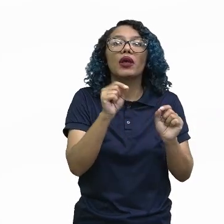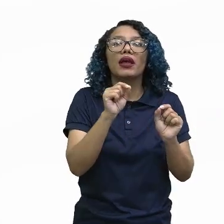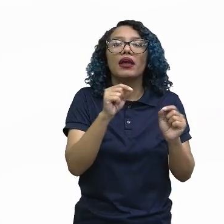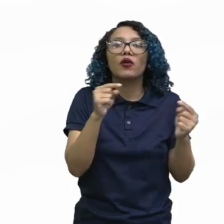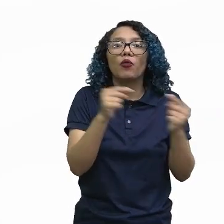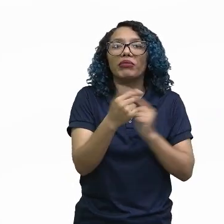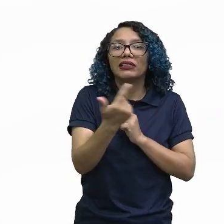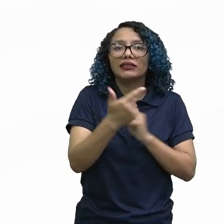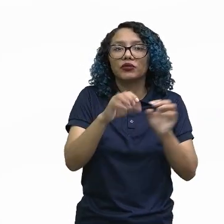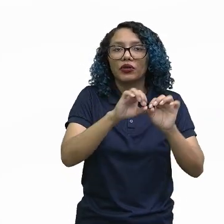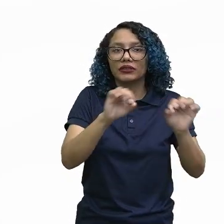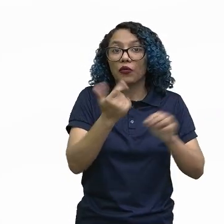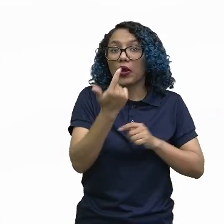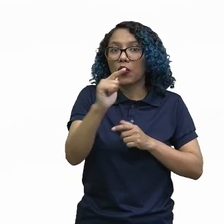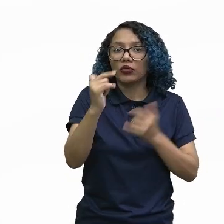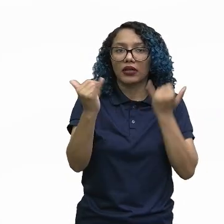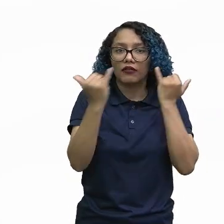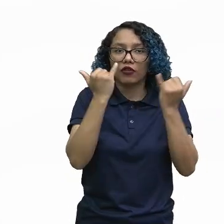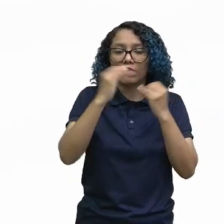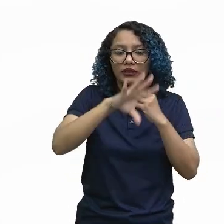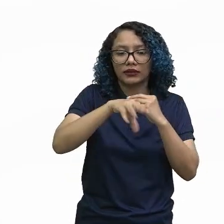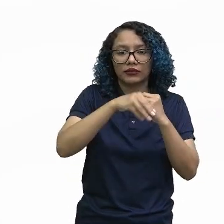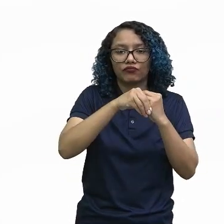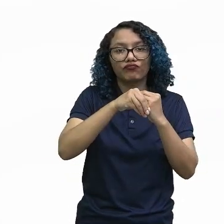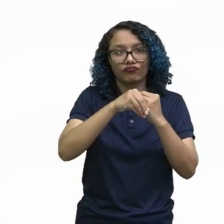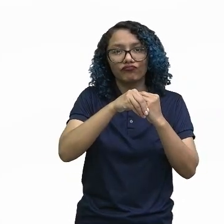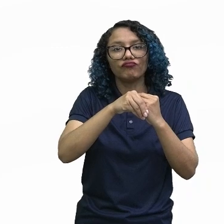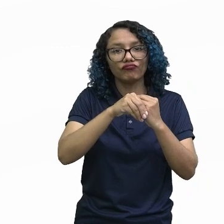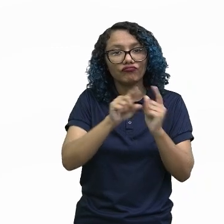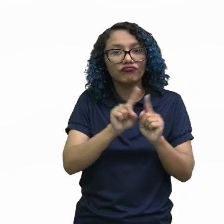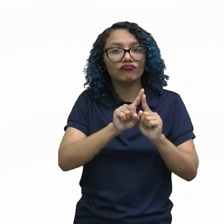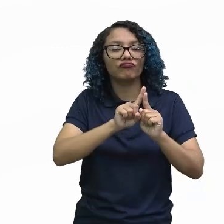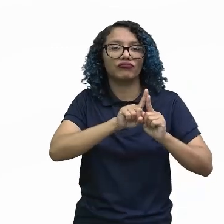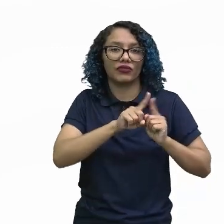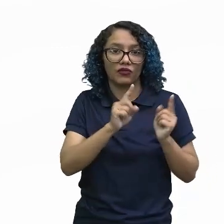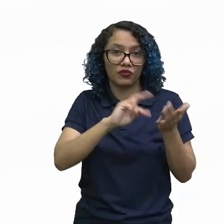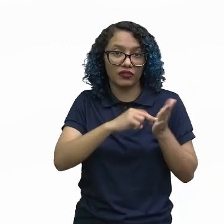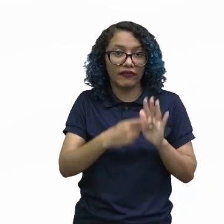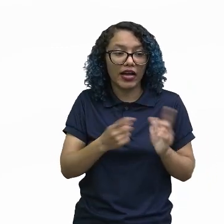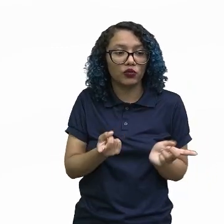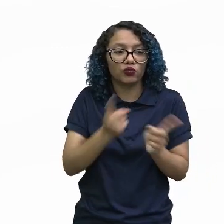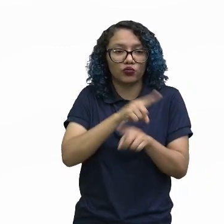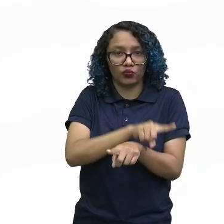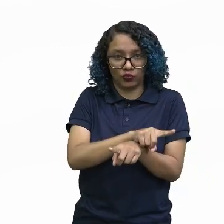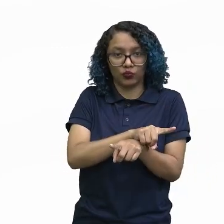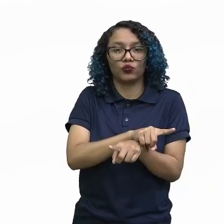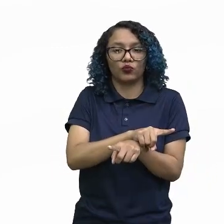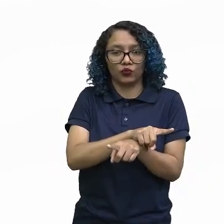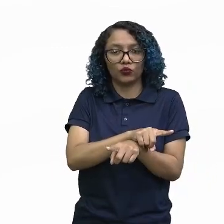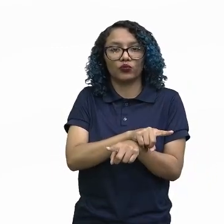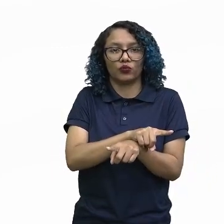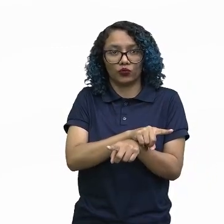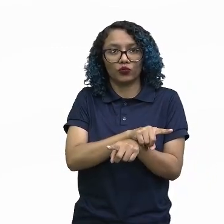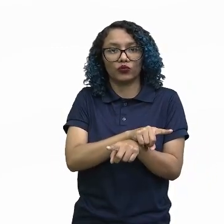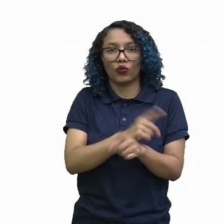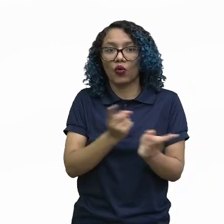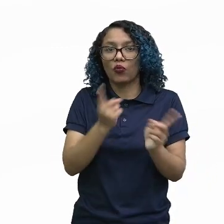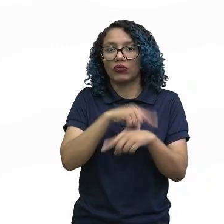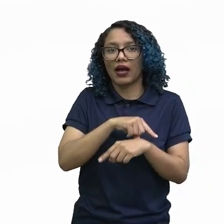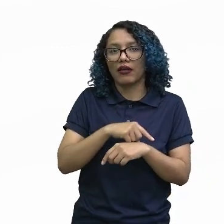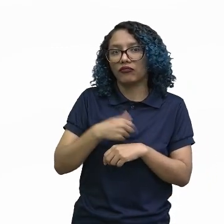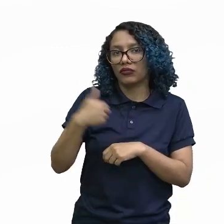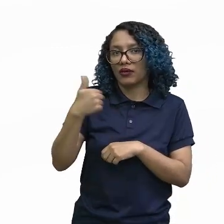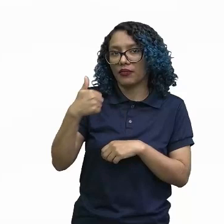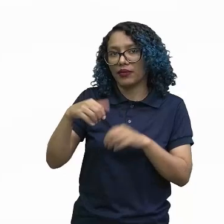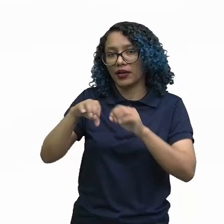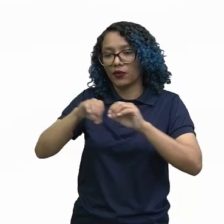outra informação, que é justamente o sentido adversativo, né, o sentido contrário, o sentido oposto